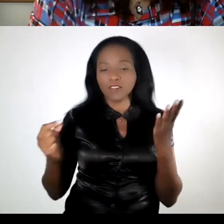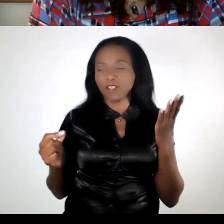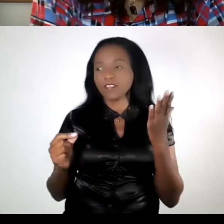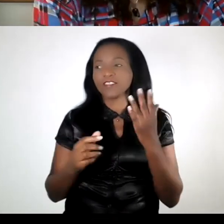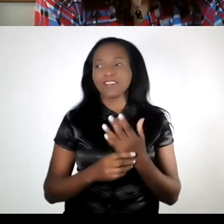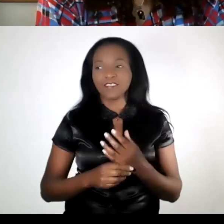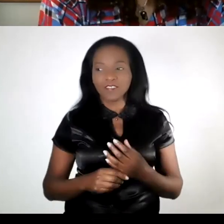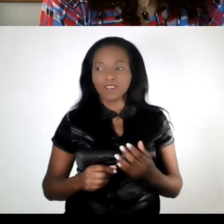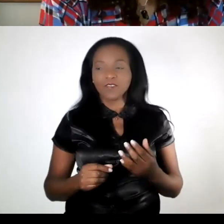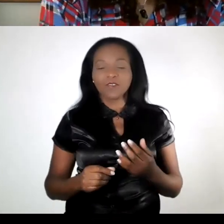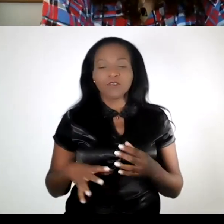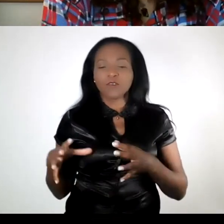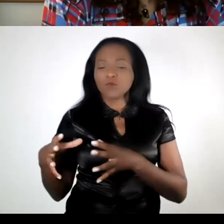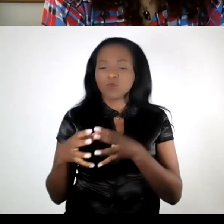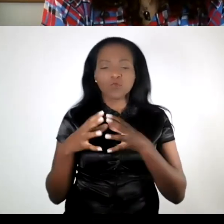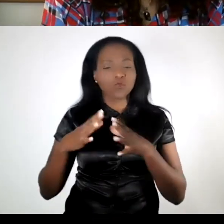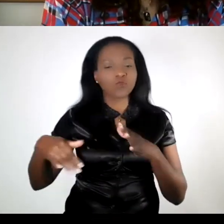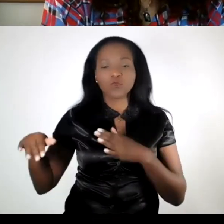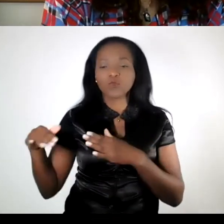A equipe toda.